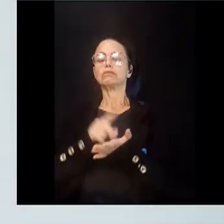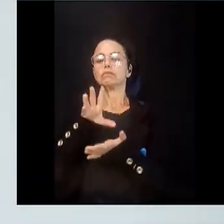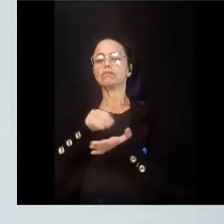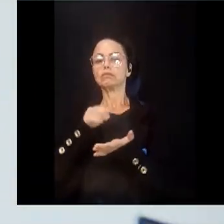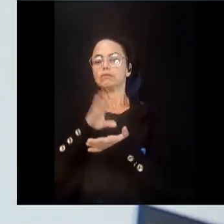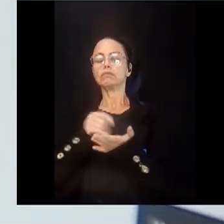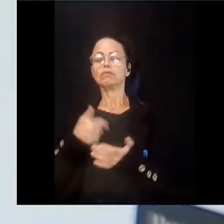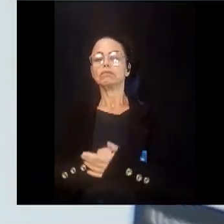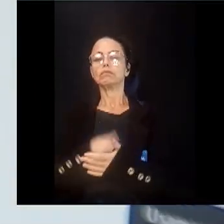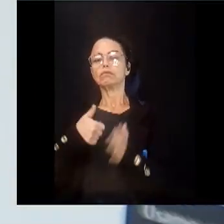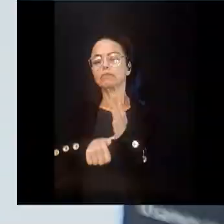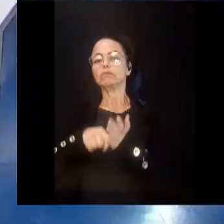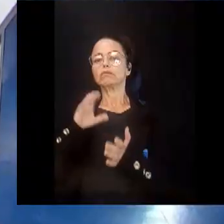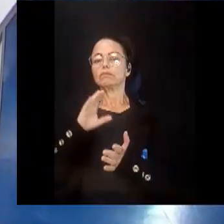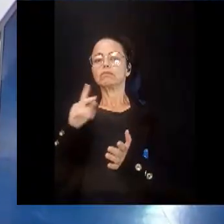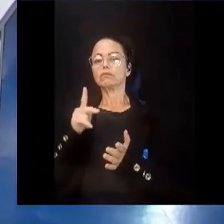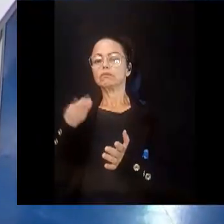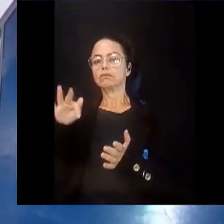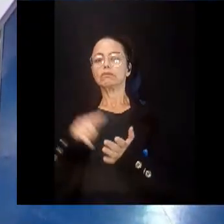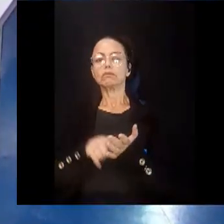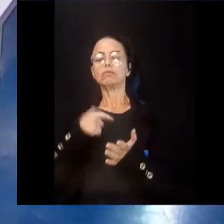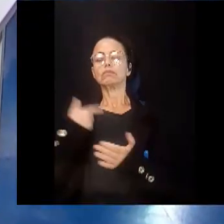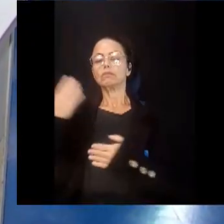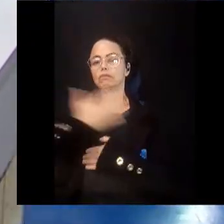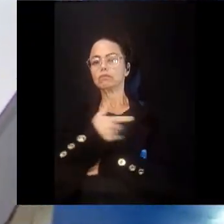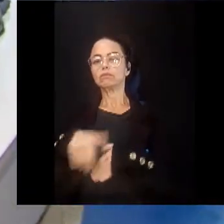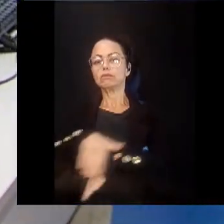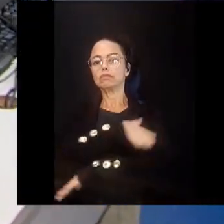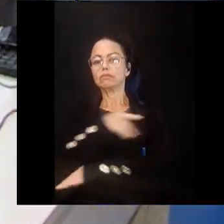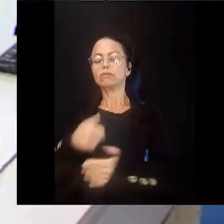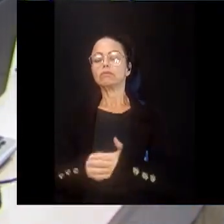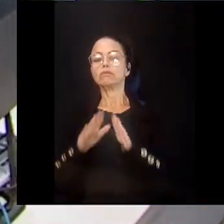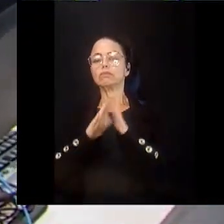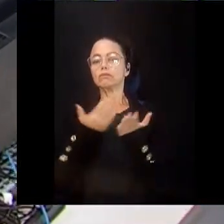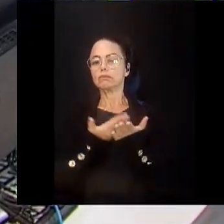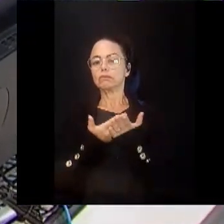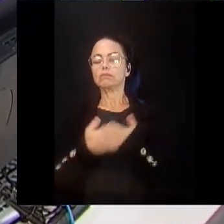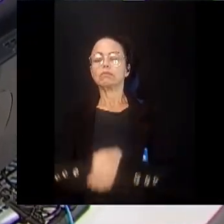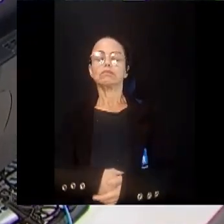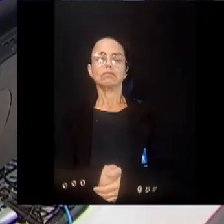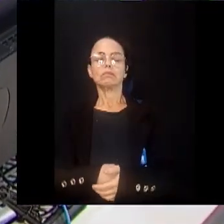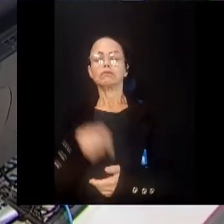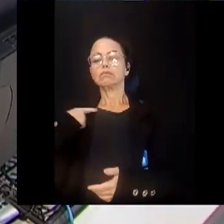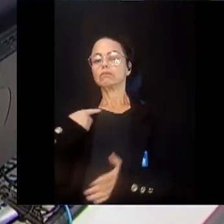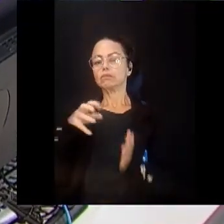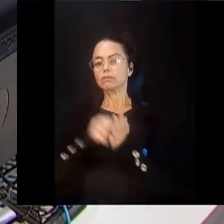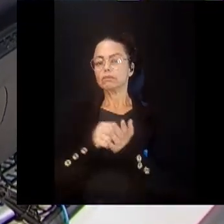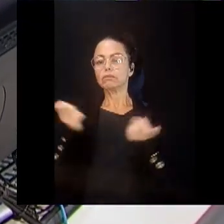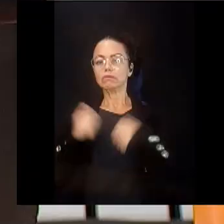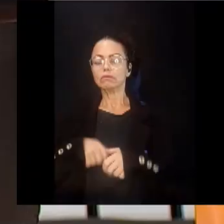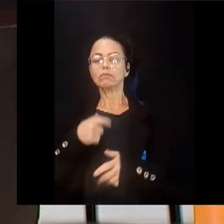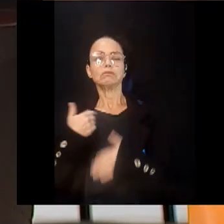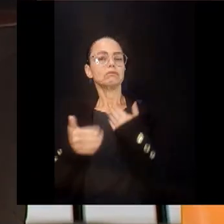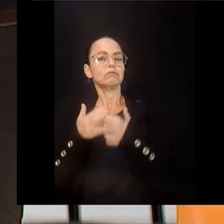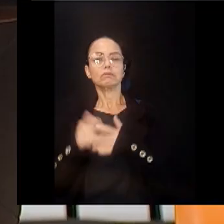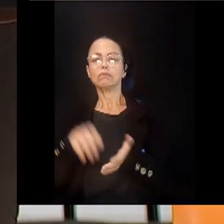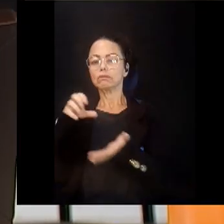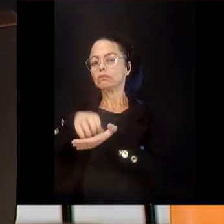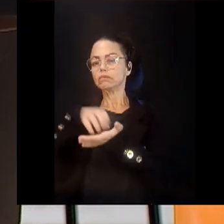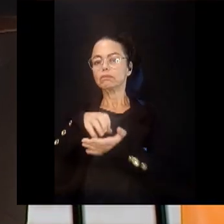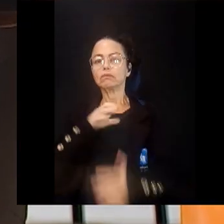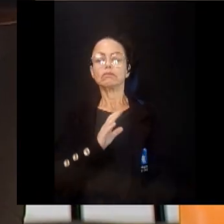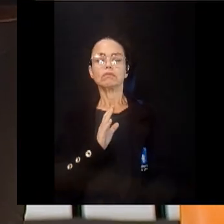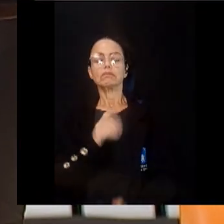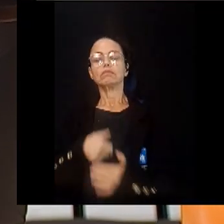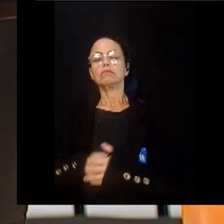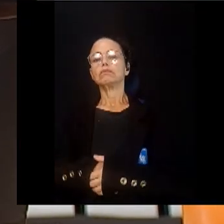RG, CPF, o comprovante de endereço e o comprovante de escolaridade. E a matrícula ela pode ser feita em qualquer unidade do Seprocamp de Campinas?